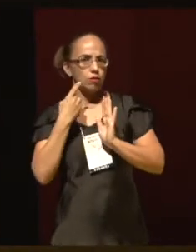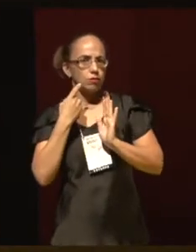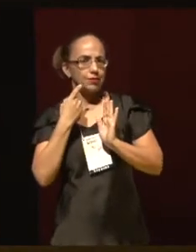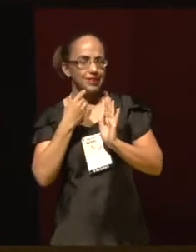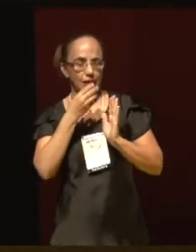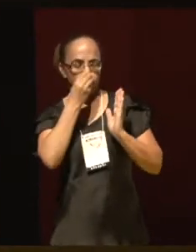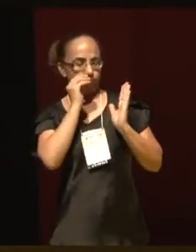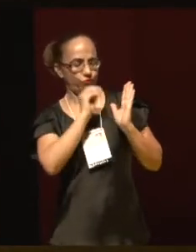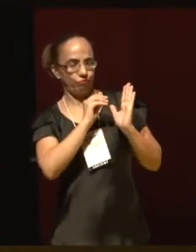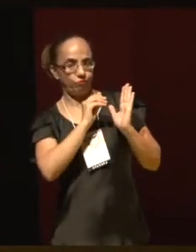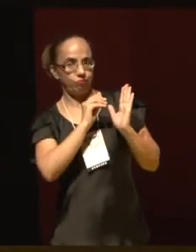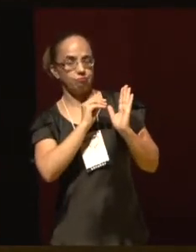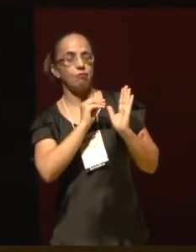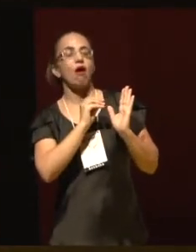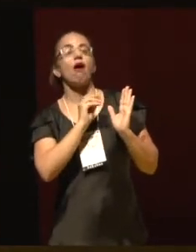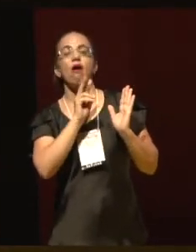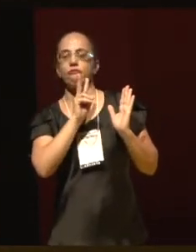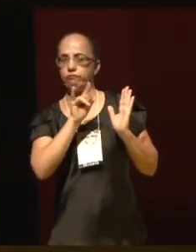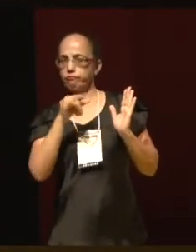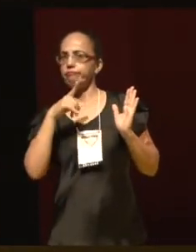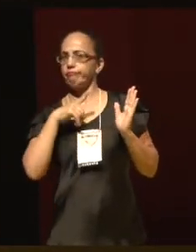problemática ou um transtorno.